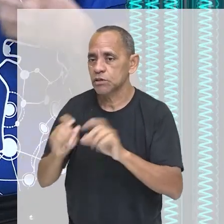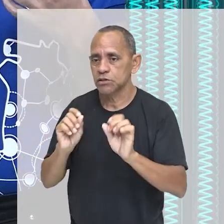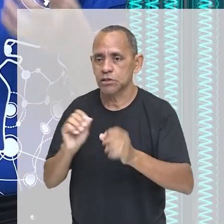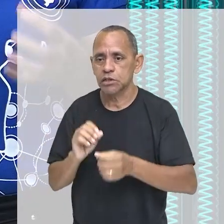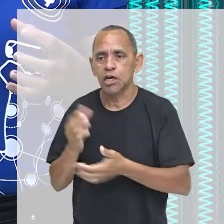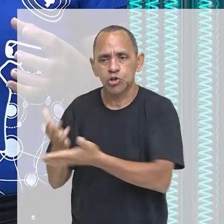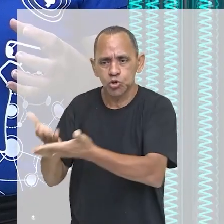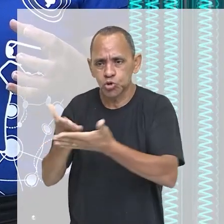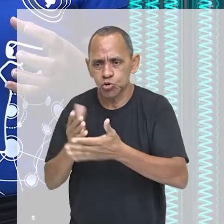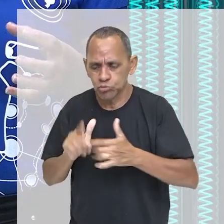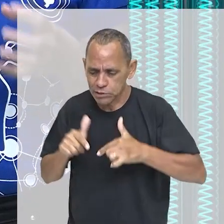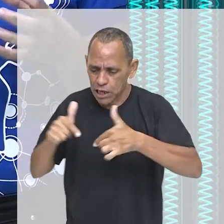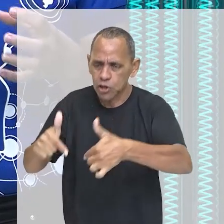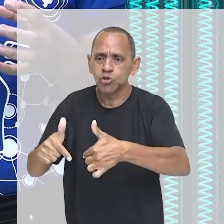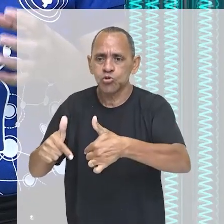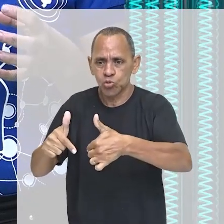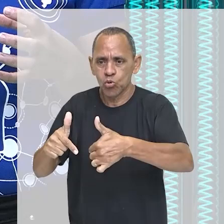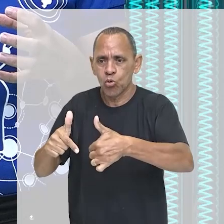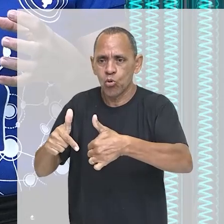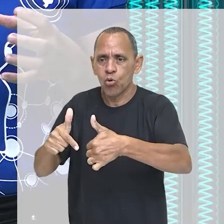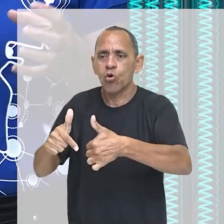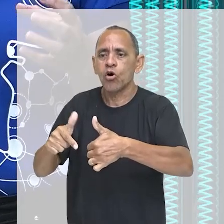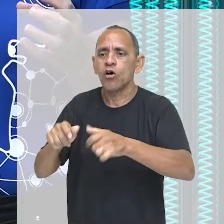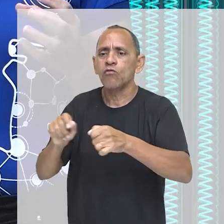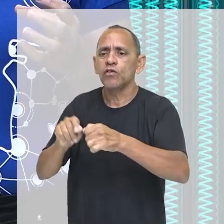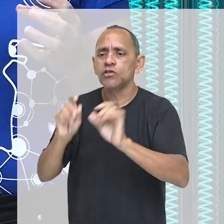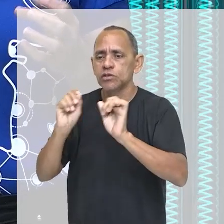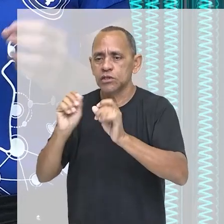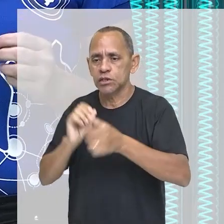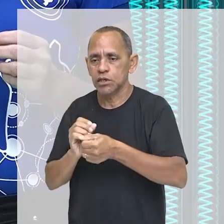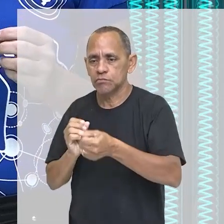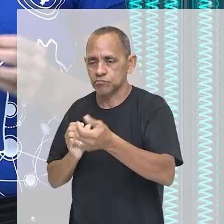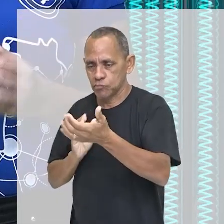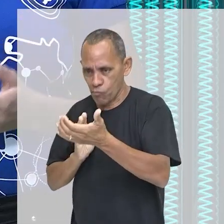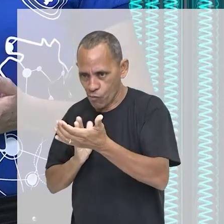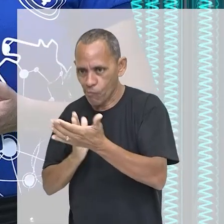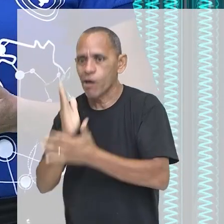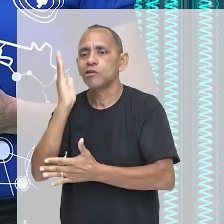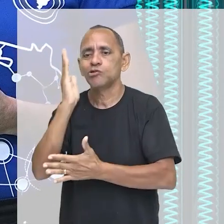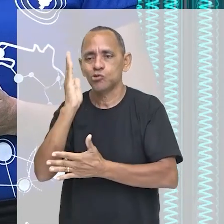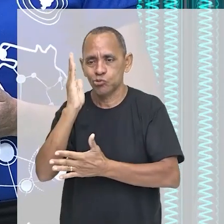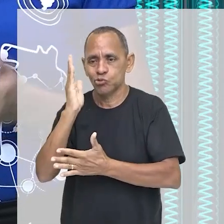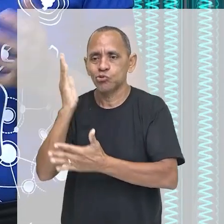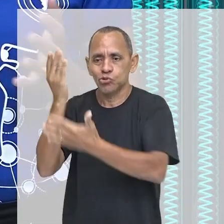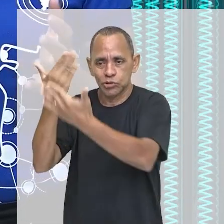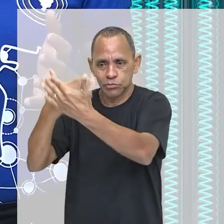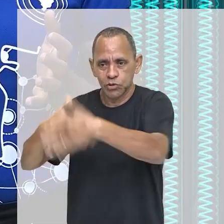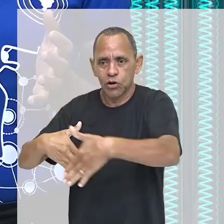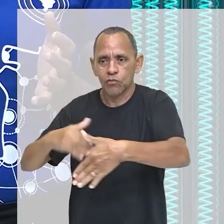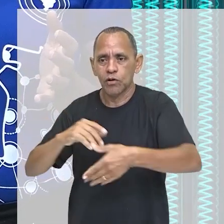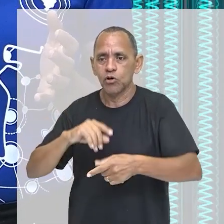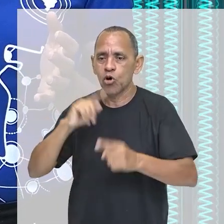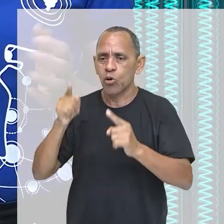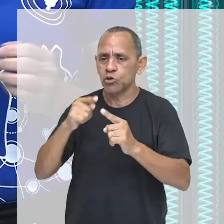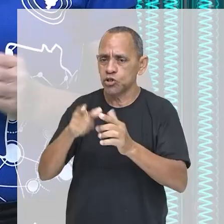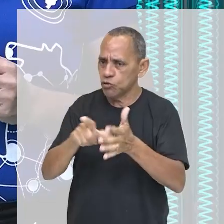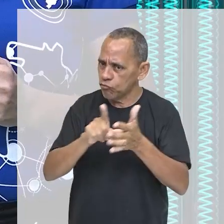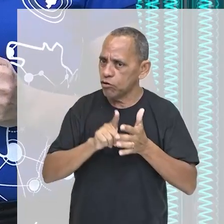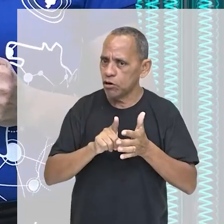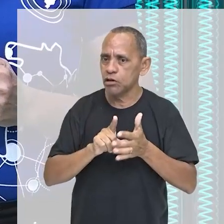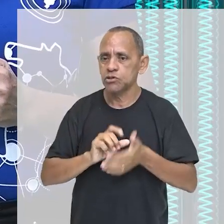estudo, das ações, né, que levaram ela a estudar bastante, qual foi a consequência? ela passou no exame, que era o objetivo